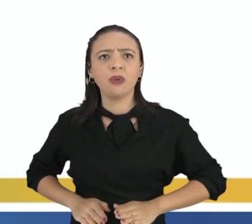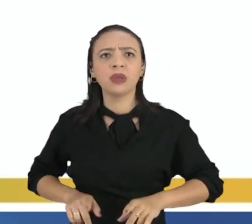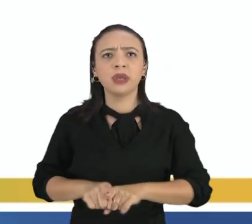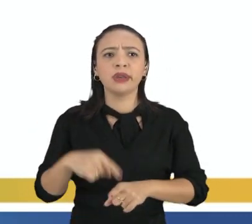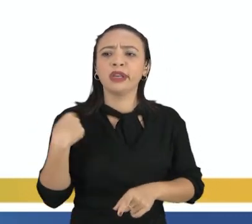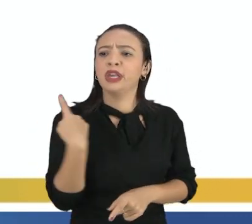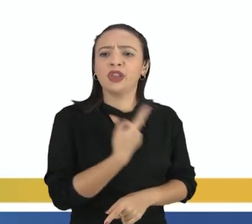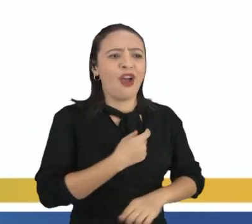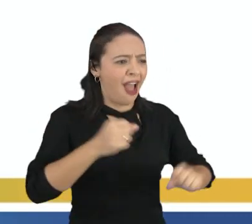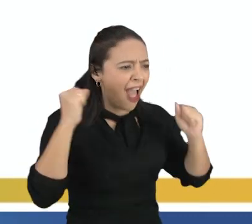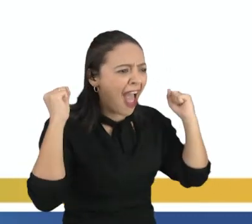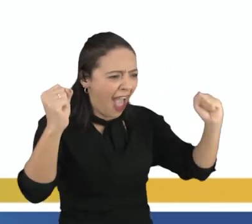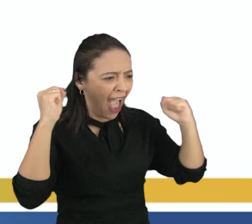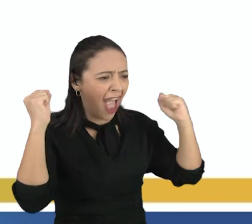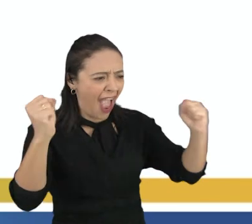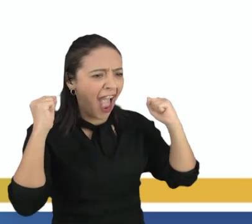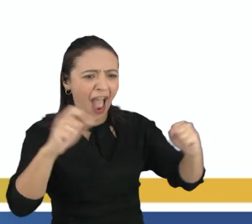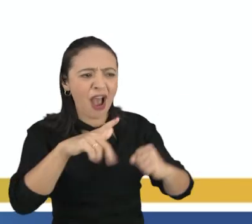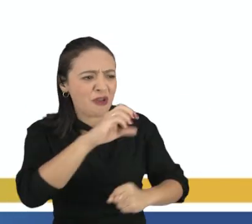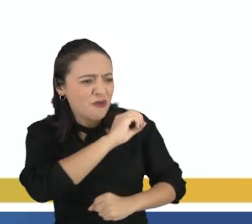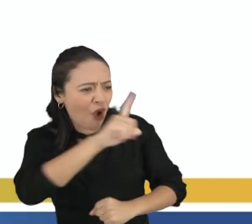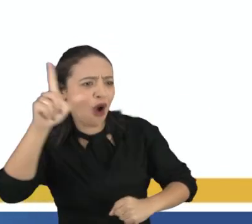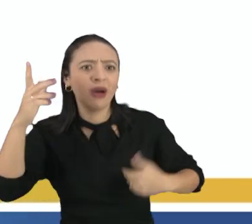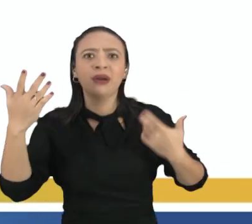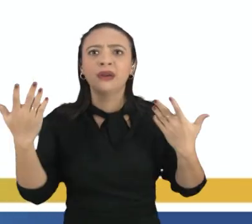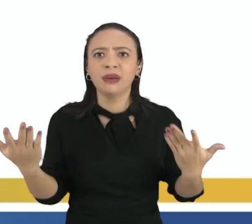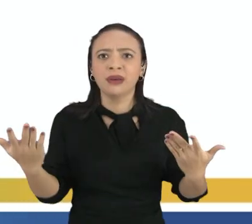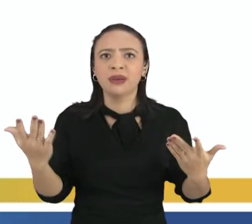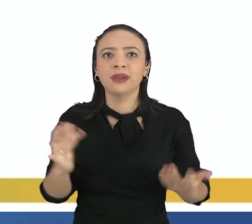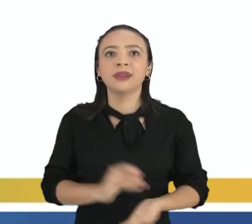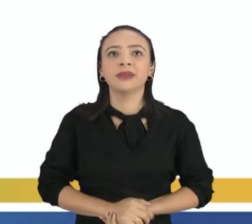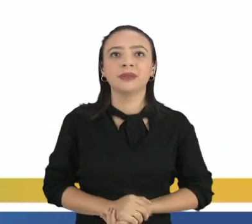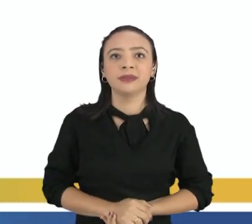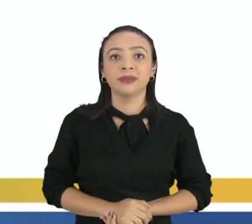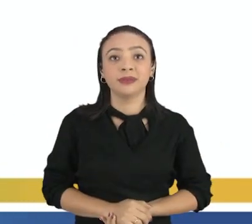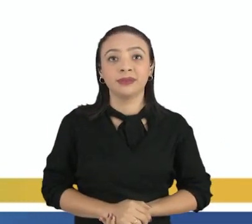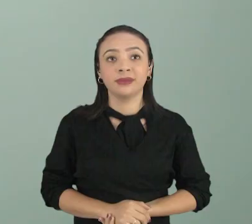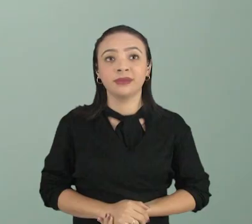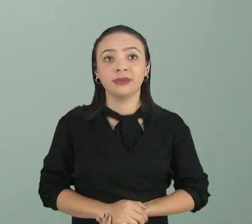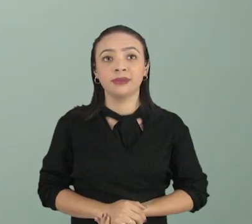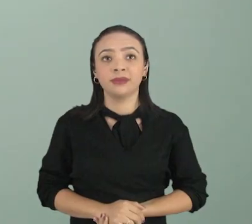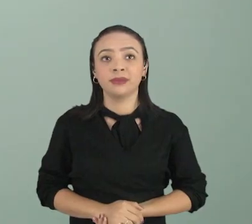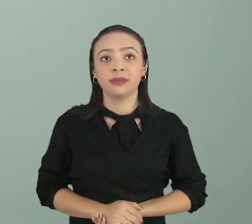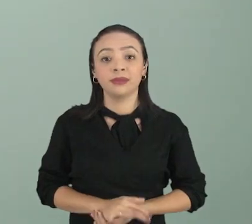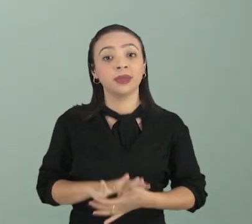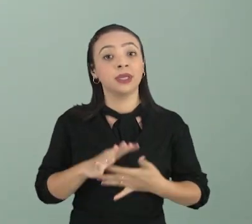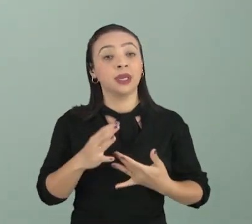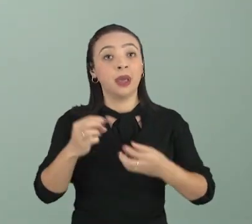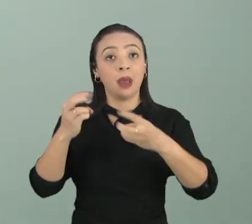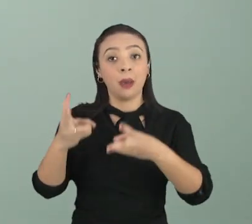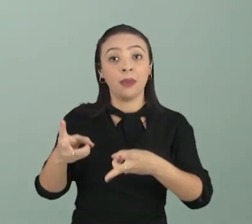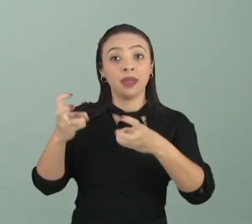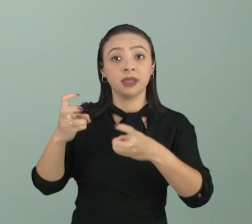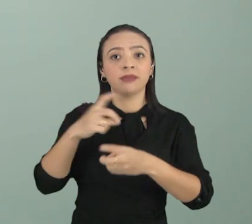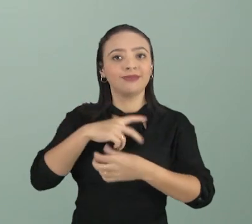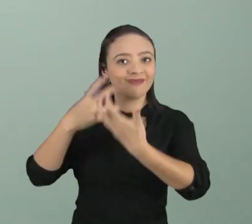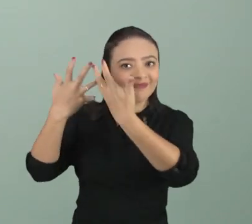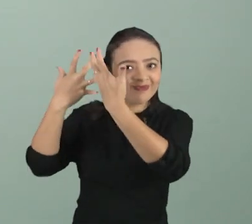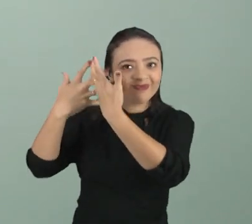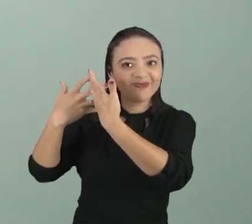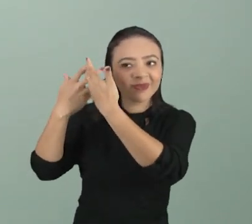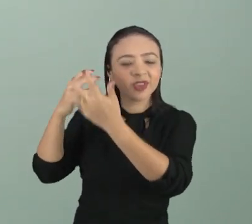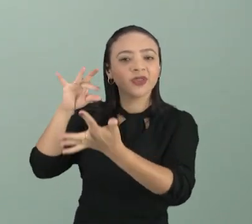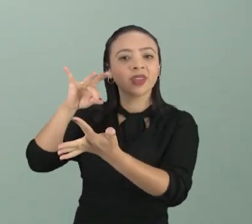bola bater na rede, né? Observem que essa tirinha, ela tem uma reflexão, mas ela